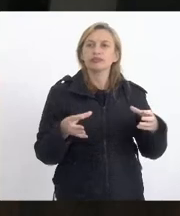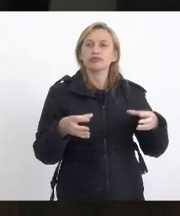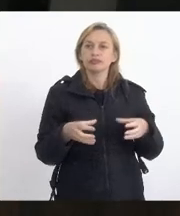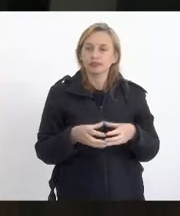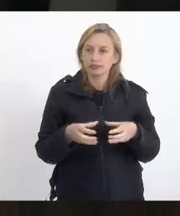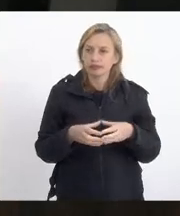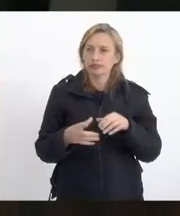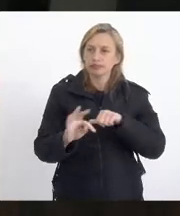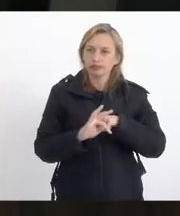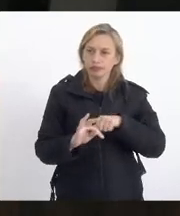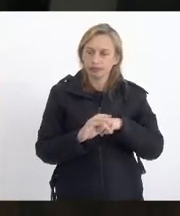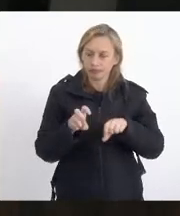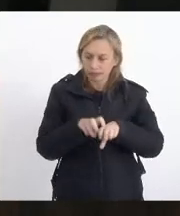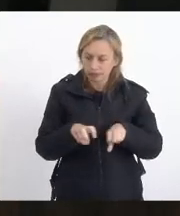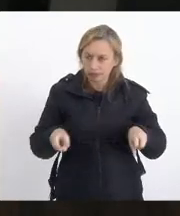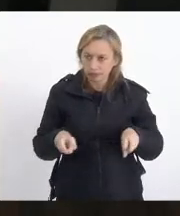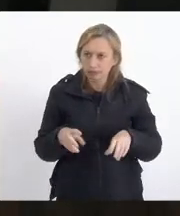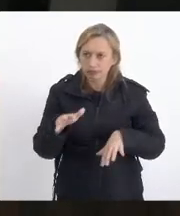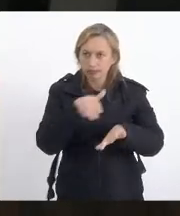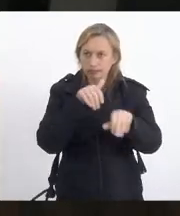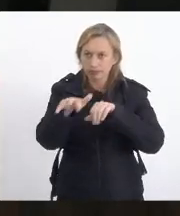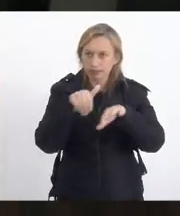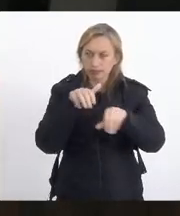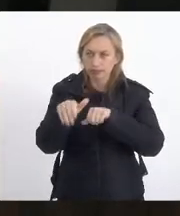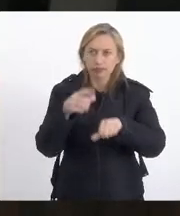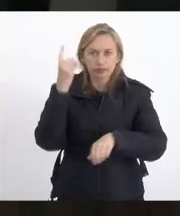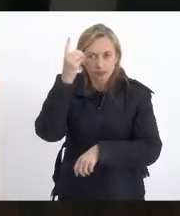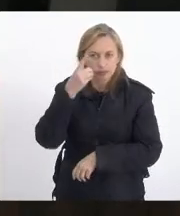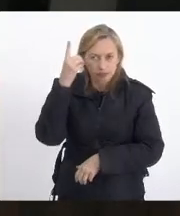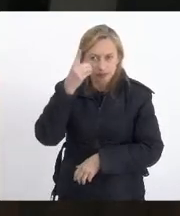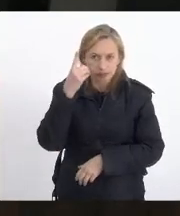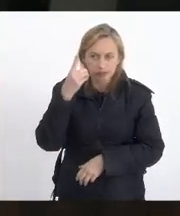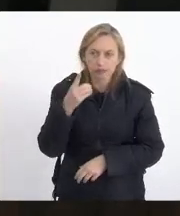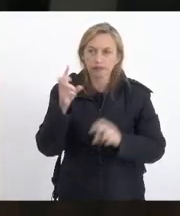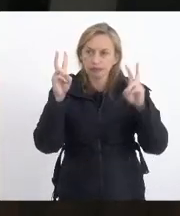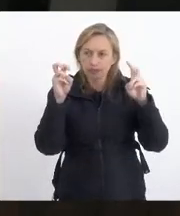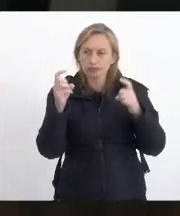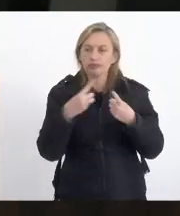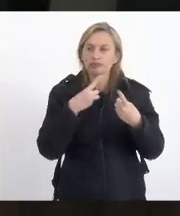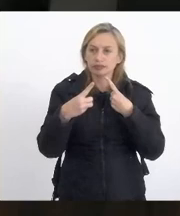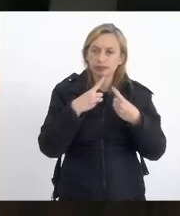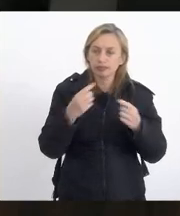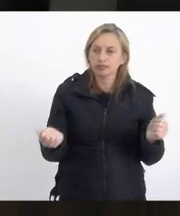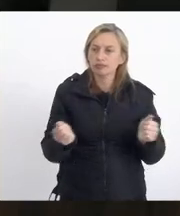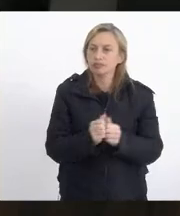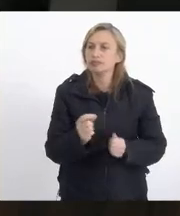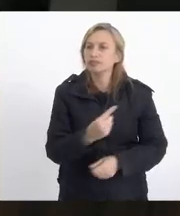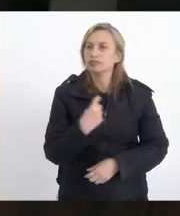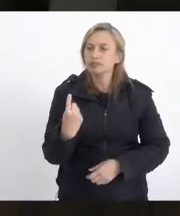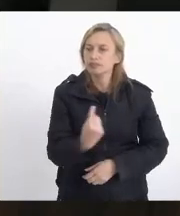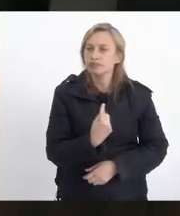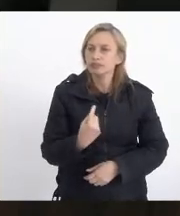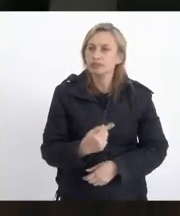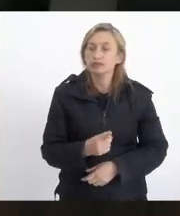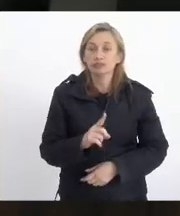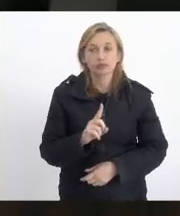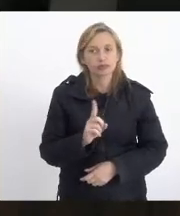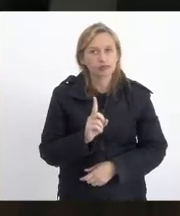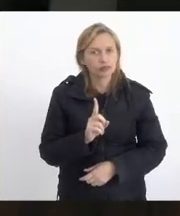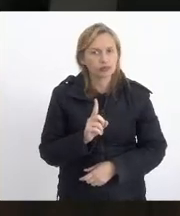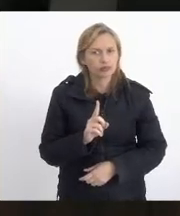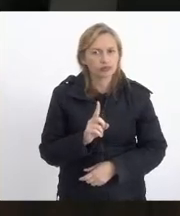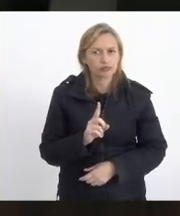técnica, estou chamando aqui os deputados que militam sobre o tema para discutirem conosco, mas não